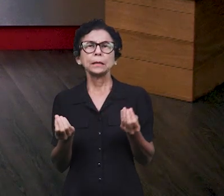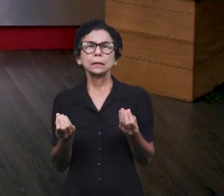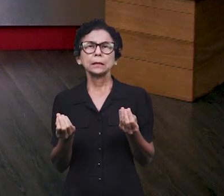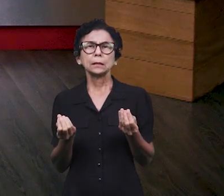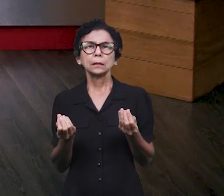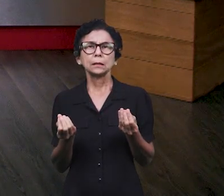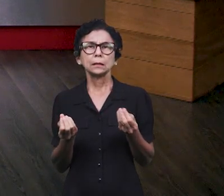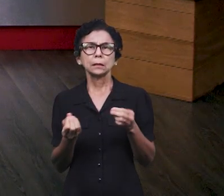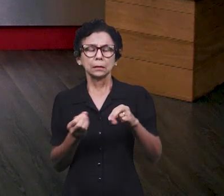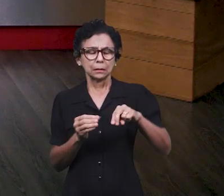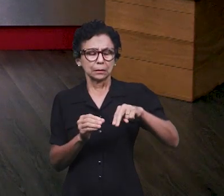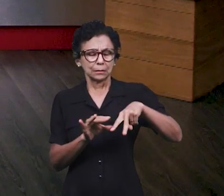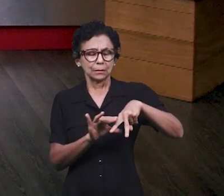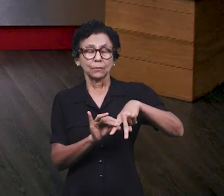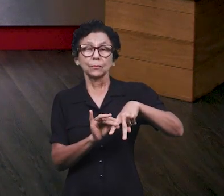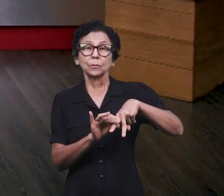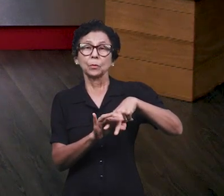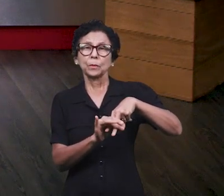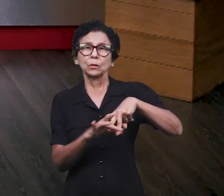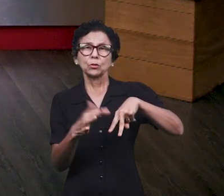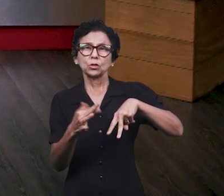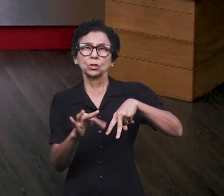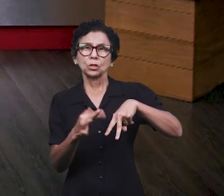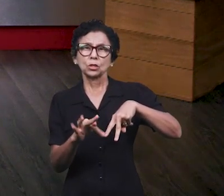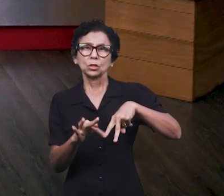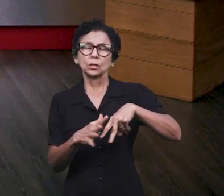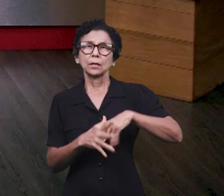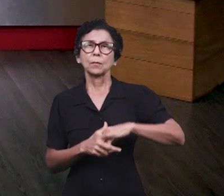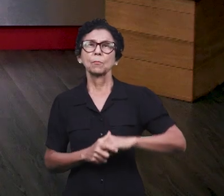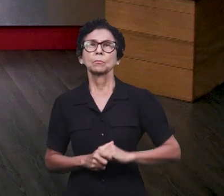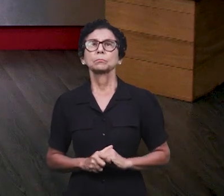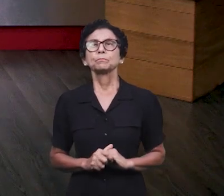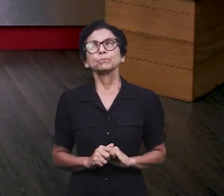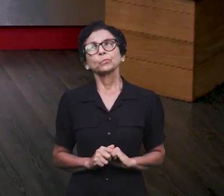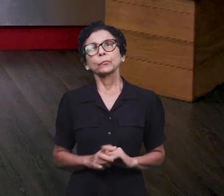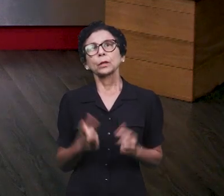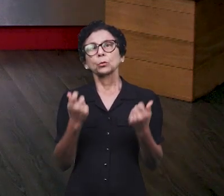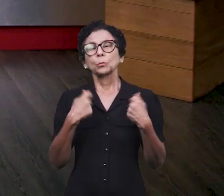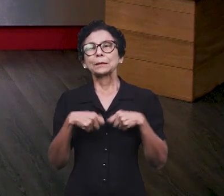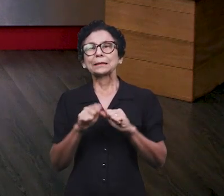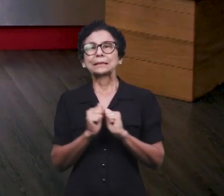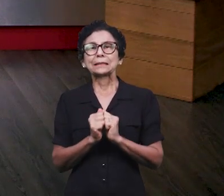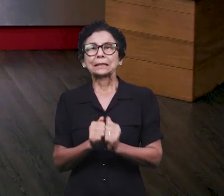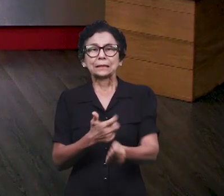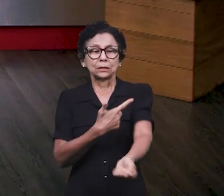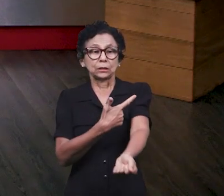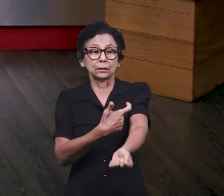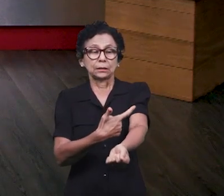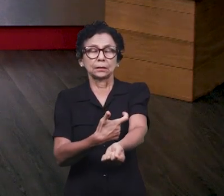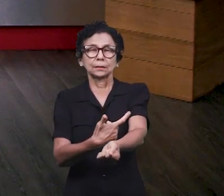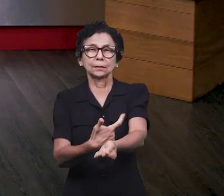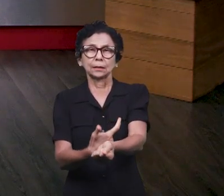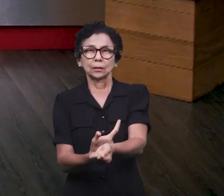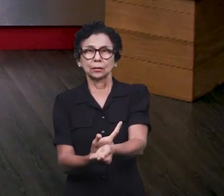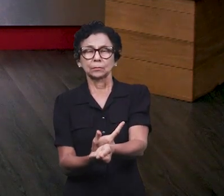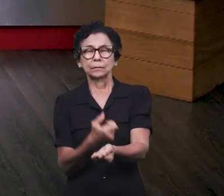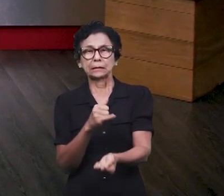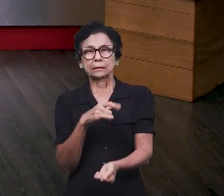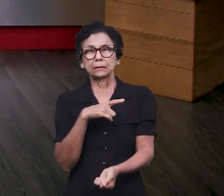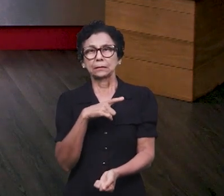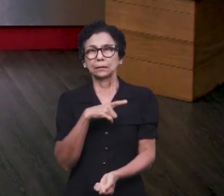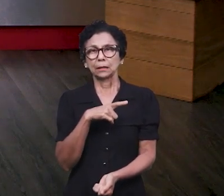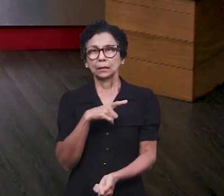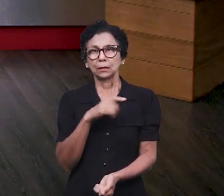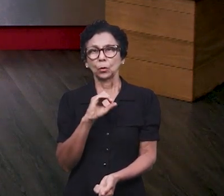fibromialgia? O diagnóstico é clínico, isso é, não se necessitam de exames para comprovar se ela está presente.